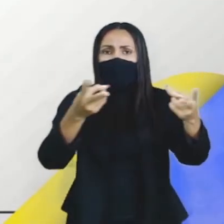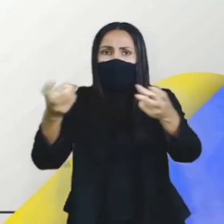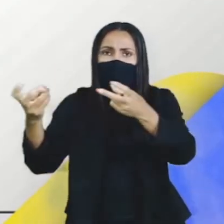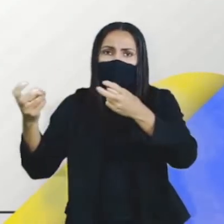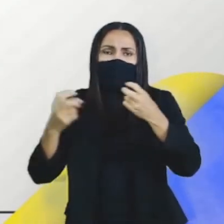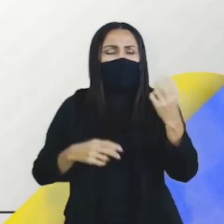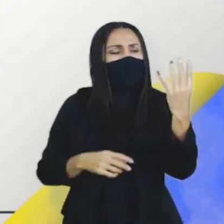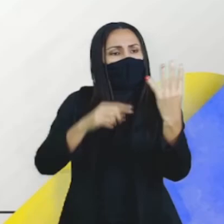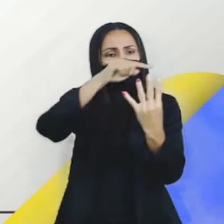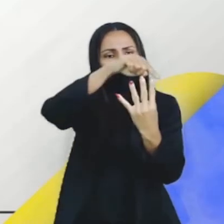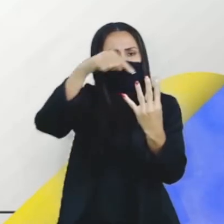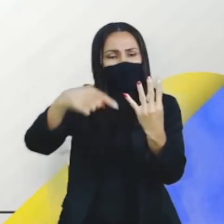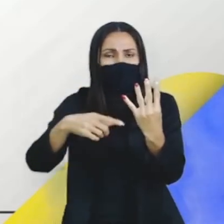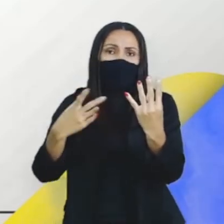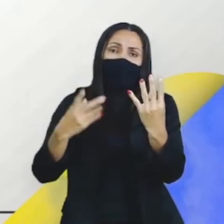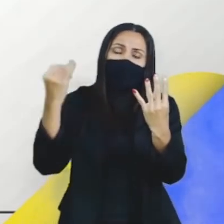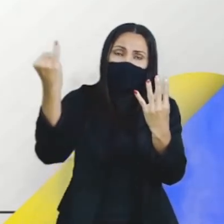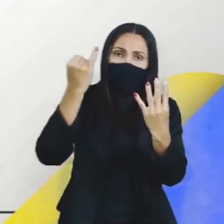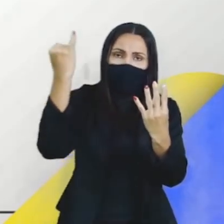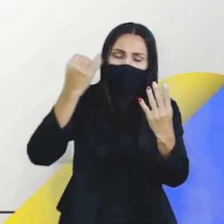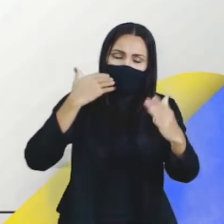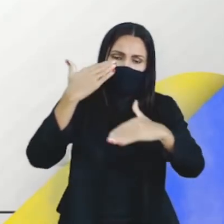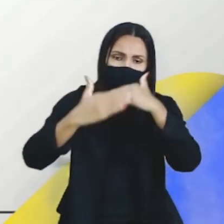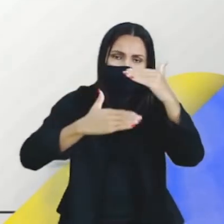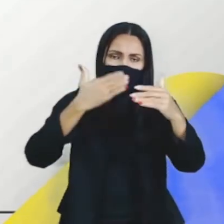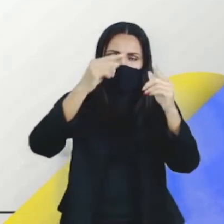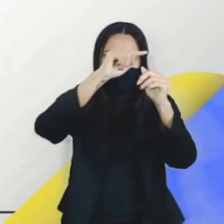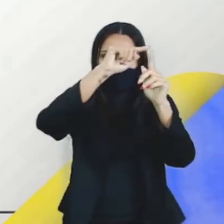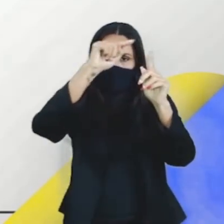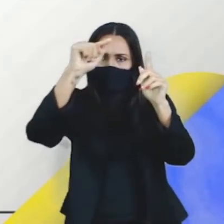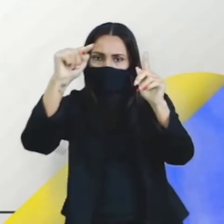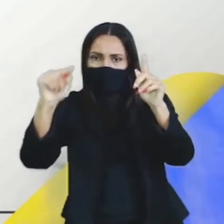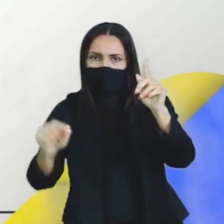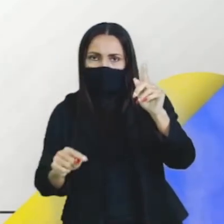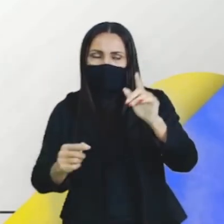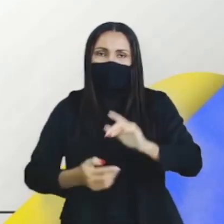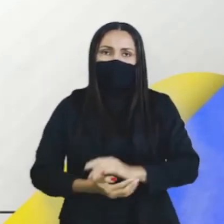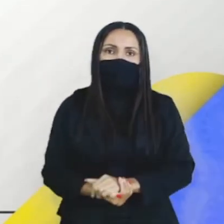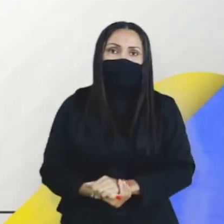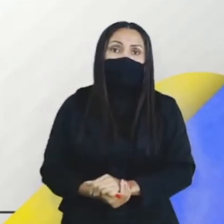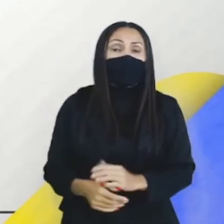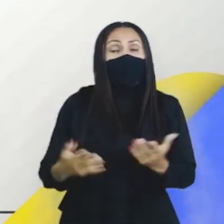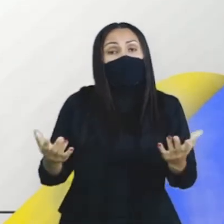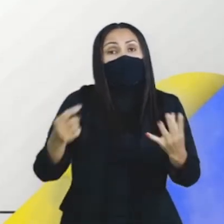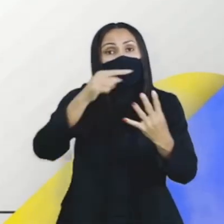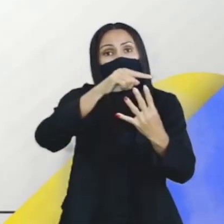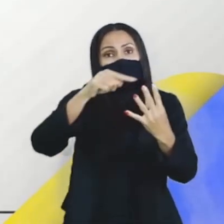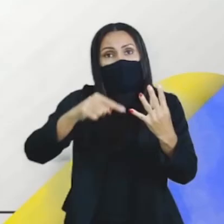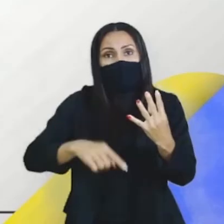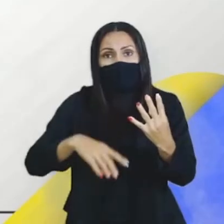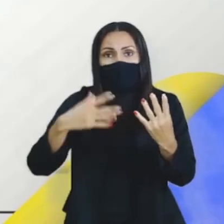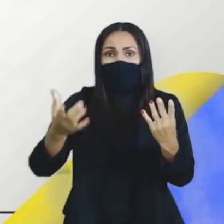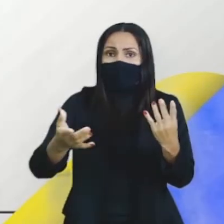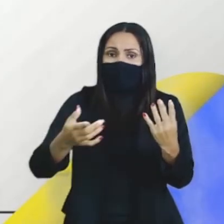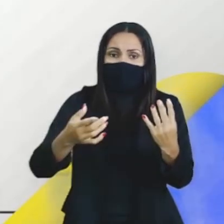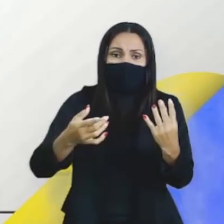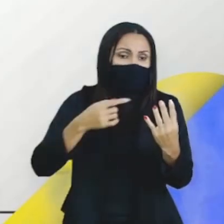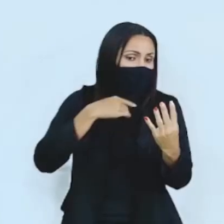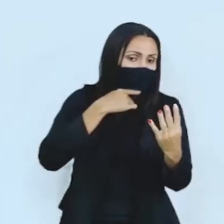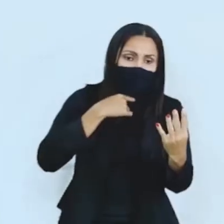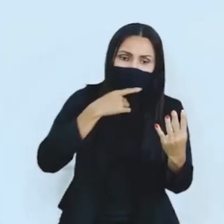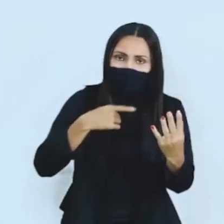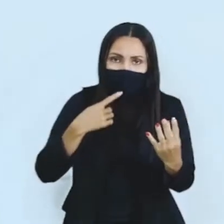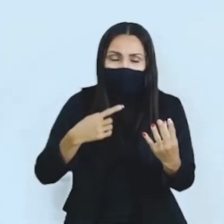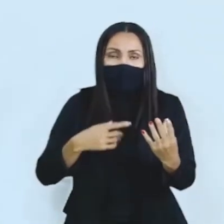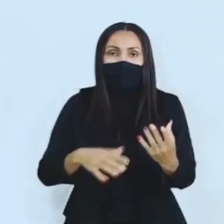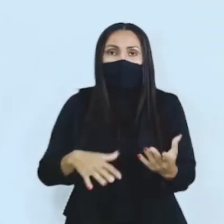desses pontos necessários para a construção da curva. Só que 4 pontos não são suficientes, porque isso vai